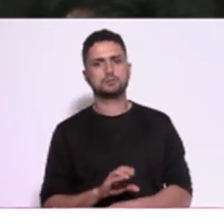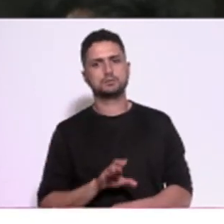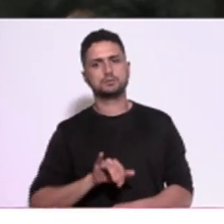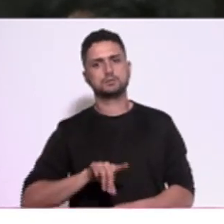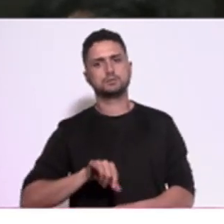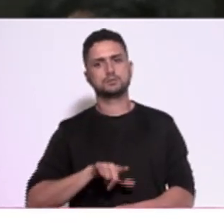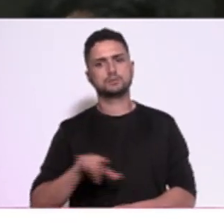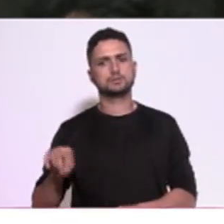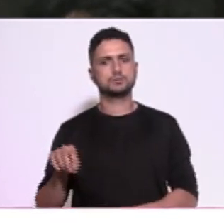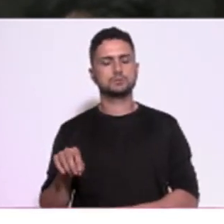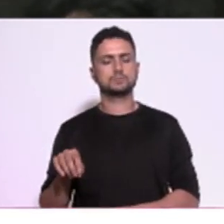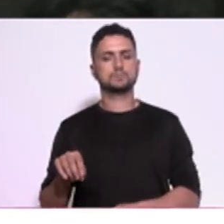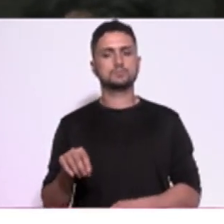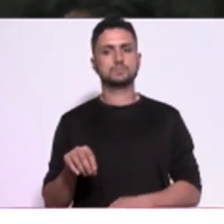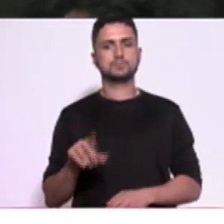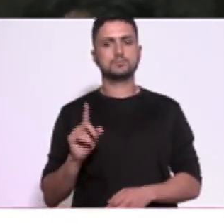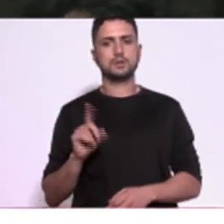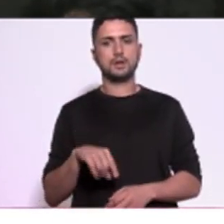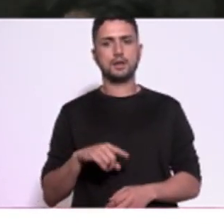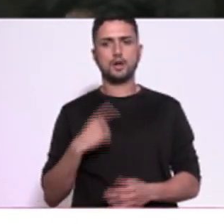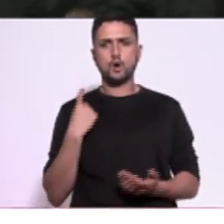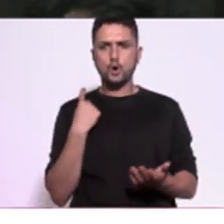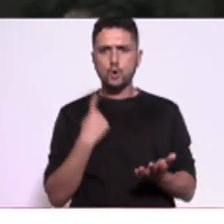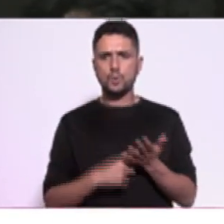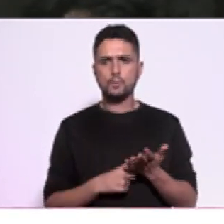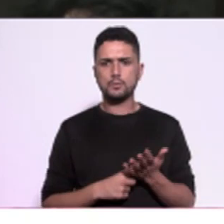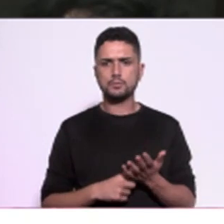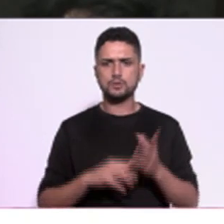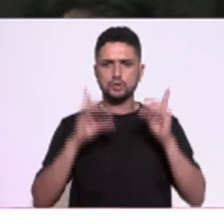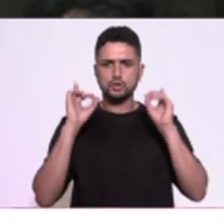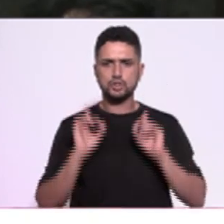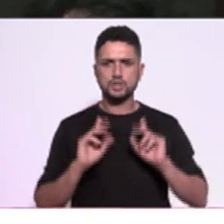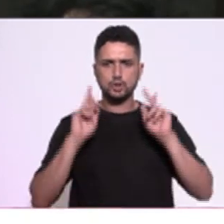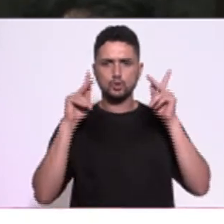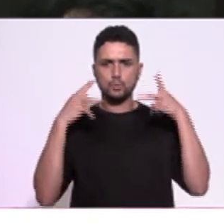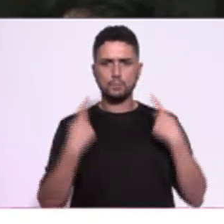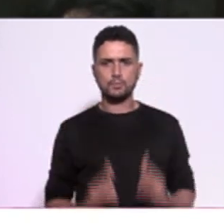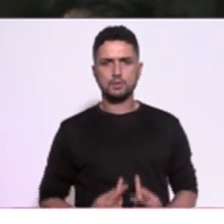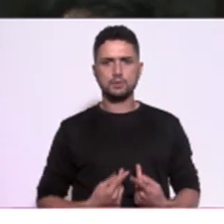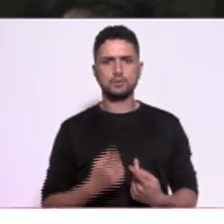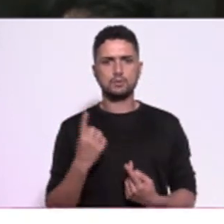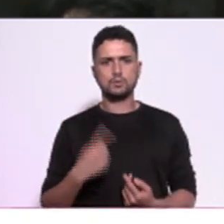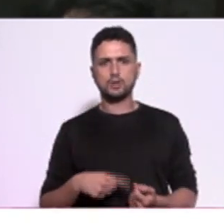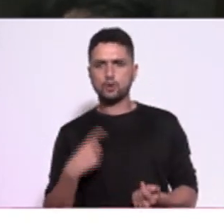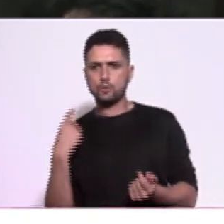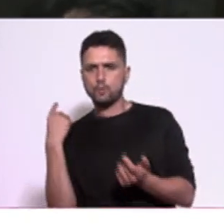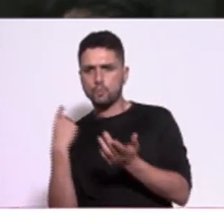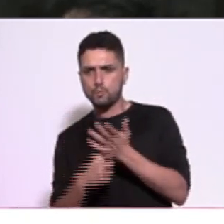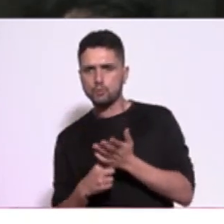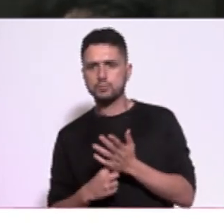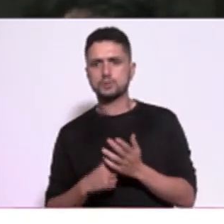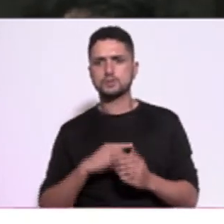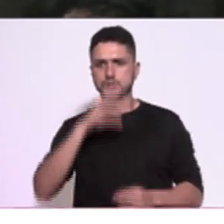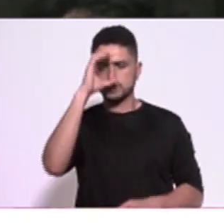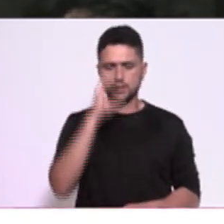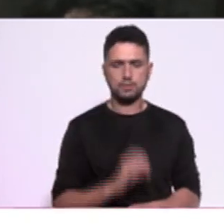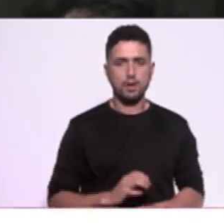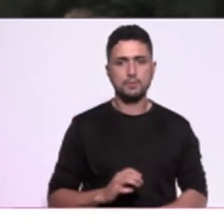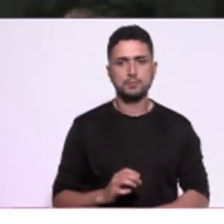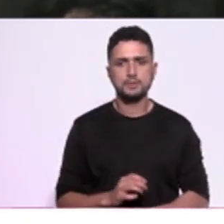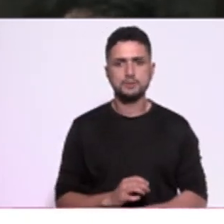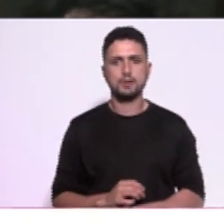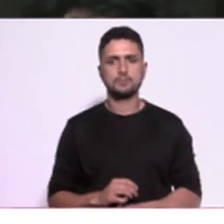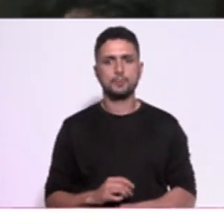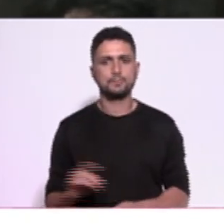de uma instituição comprometida com direitos humanos, numa instituição comprometida com cidadania. E